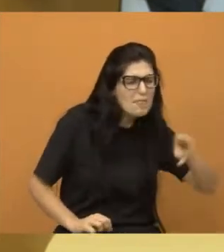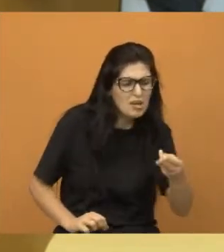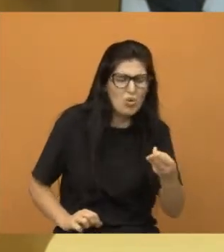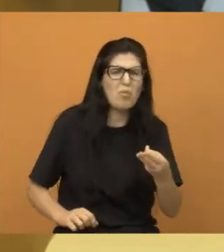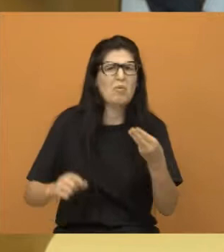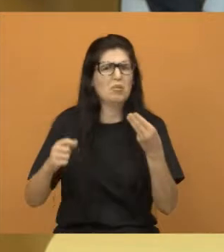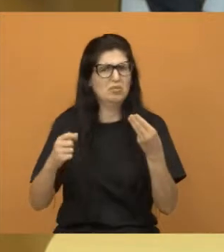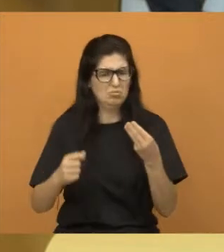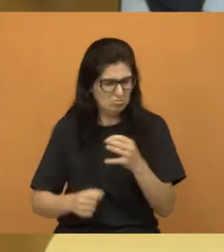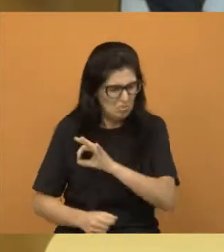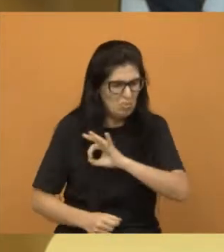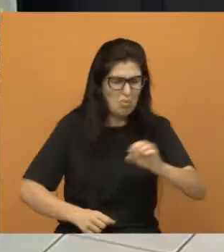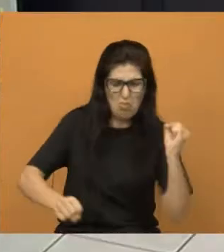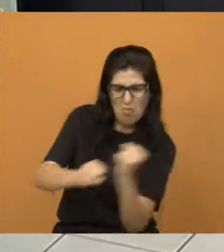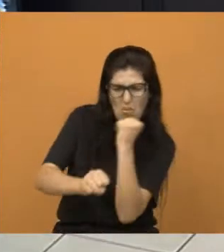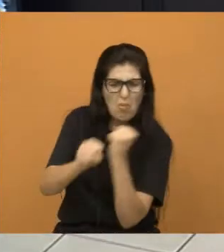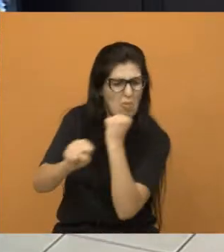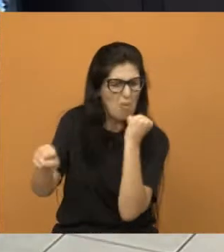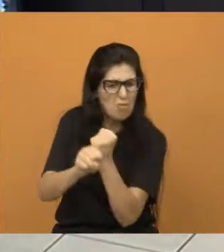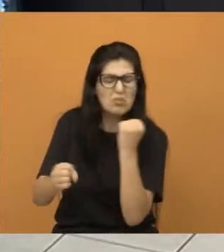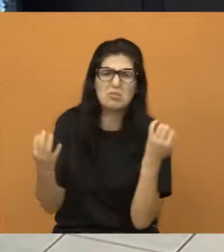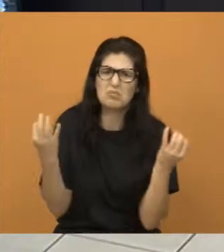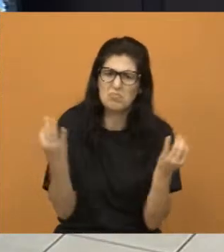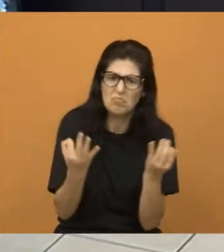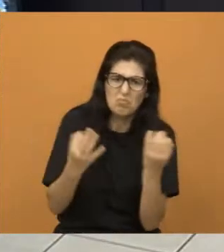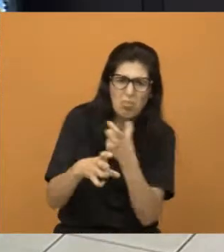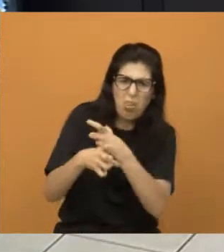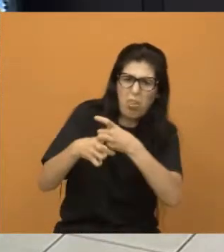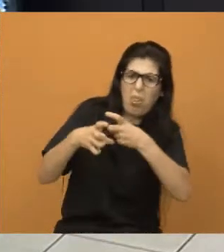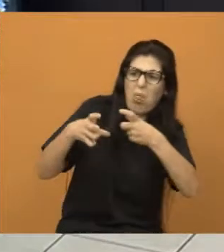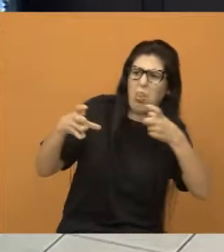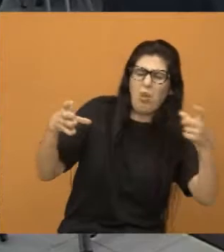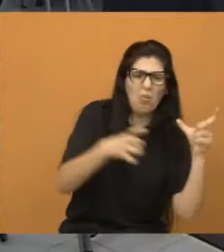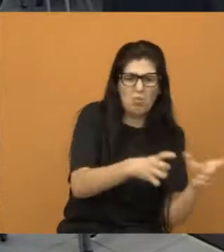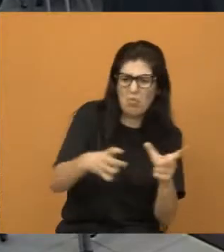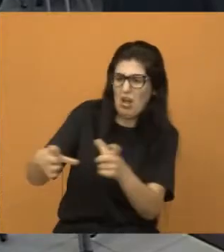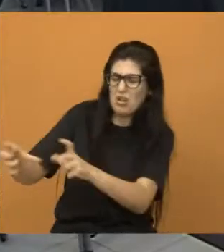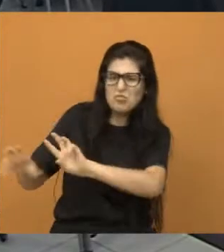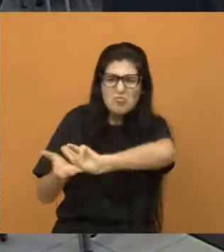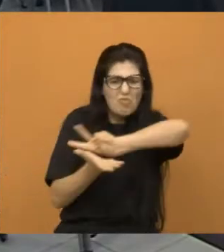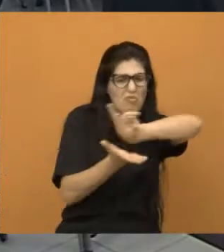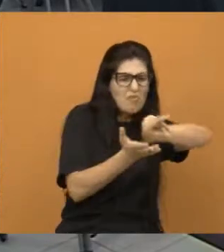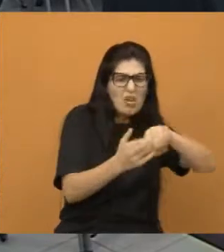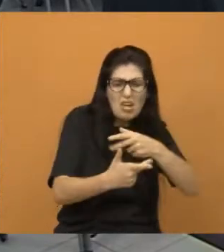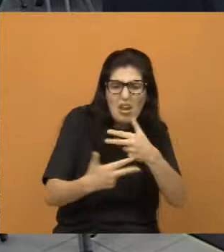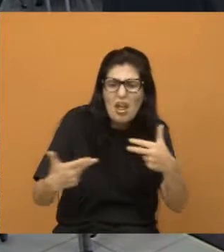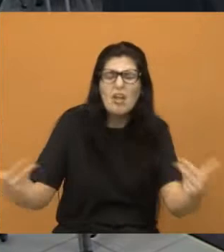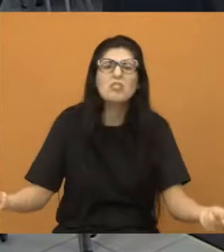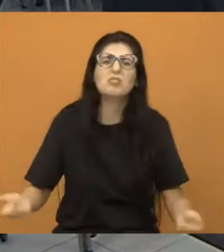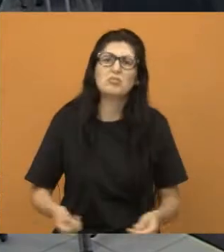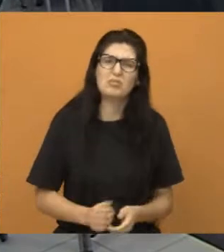não. Vereador, deixa eu só dar uma palavra aqui, olha só que interessante, né? O senhor está falando uma coisa sensacional.